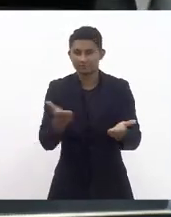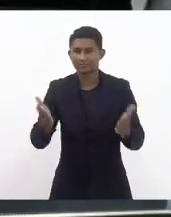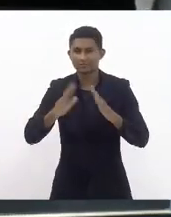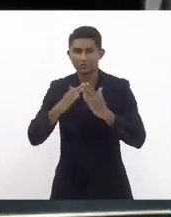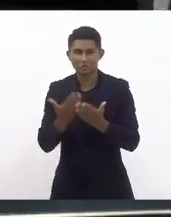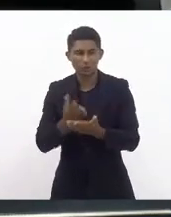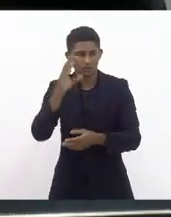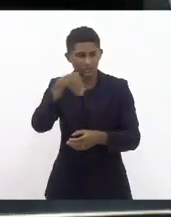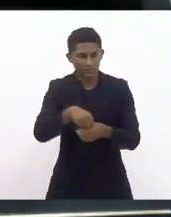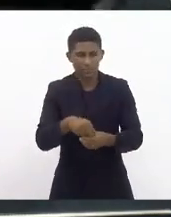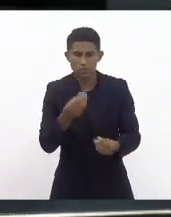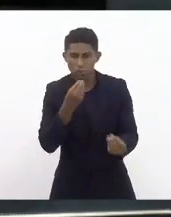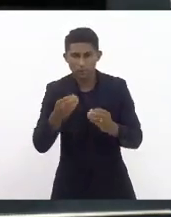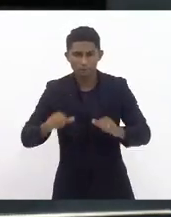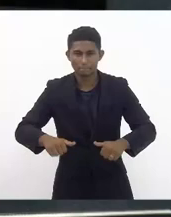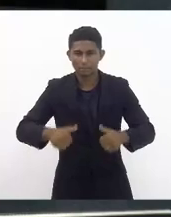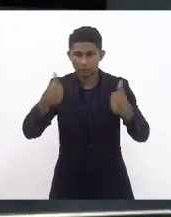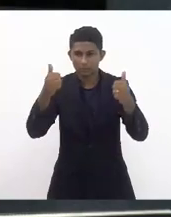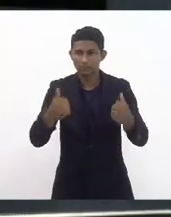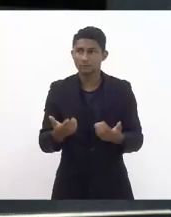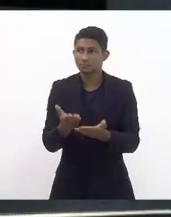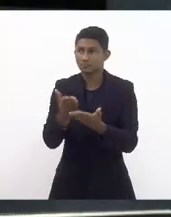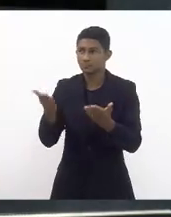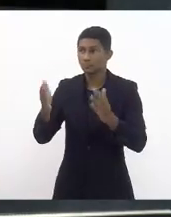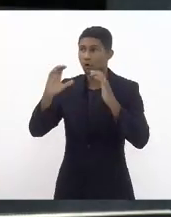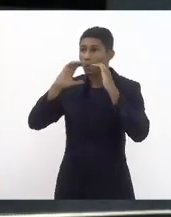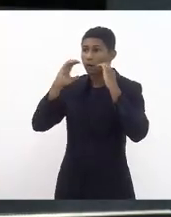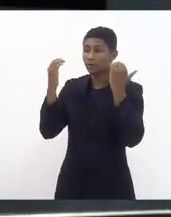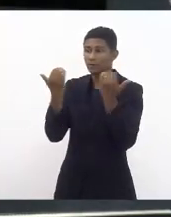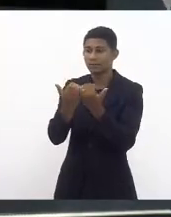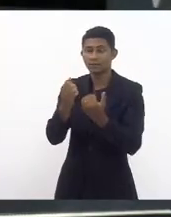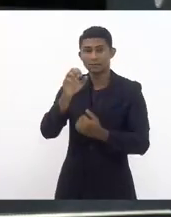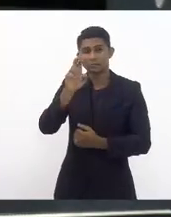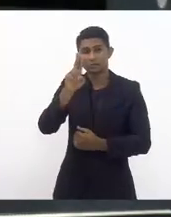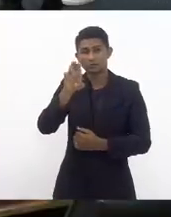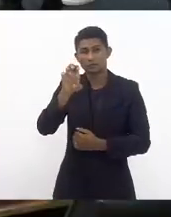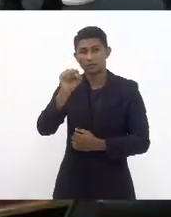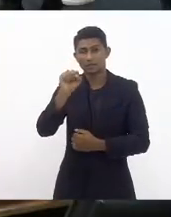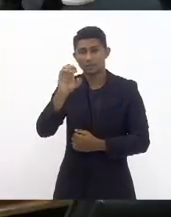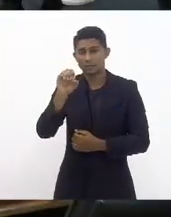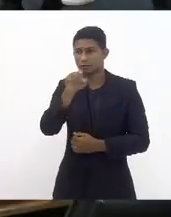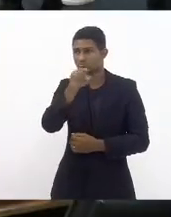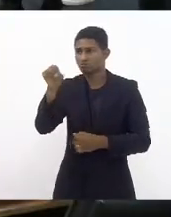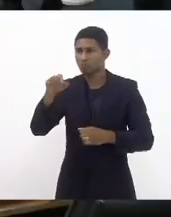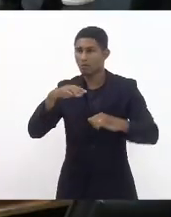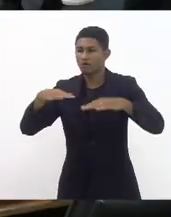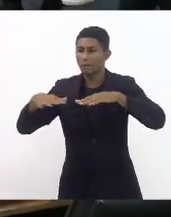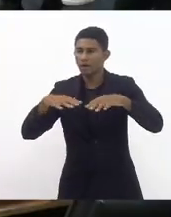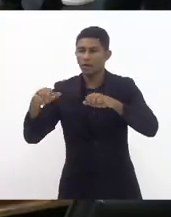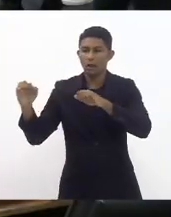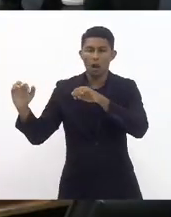escolar. E parabéns aí a toda a comunidade da UESO, que está aqui mobilizada pela incorporação.